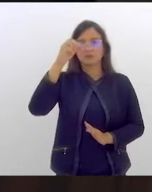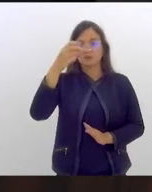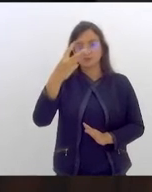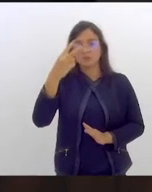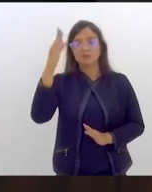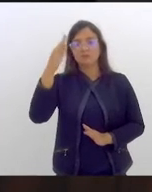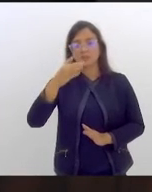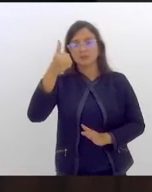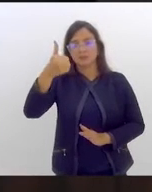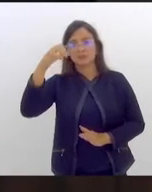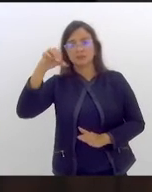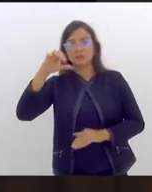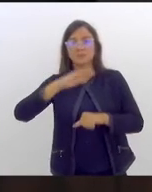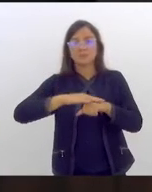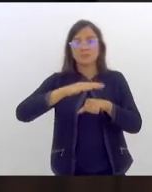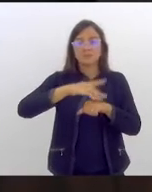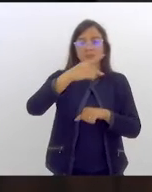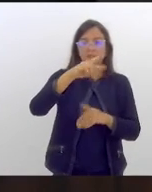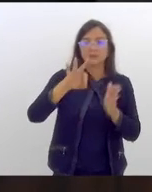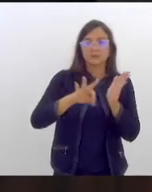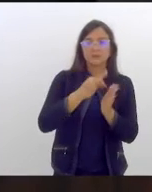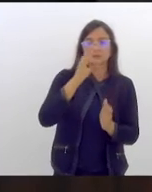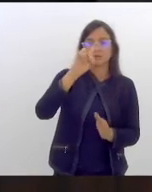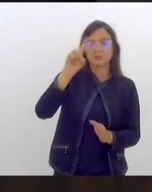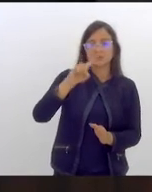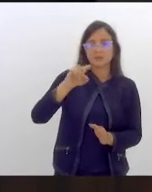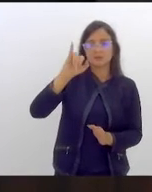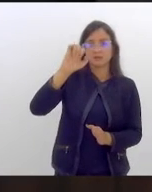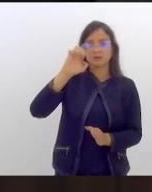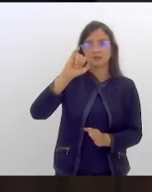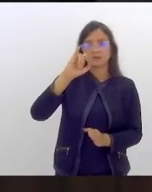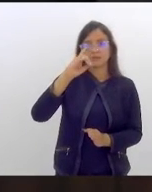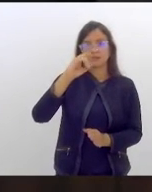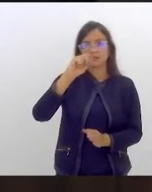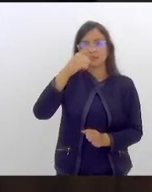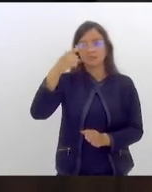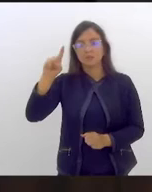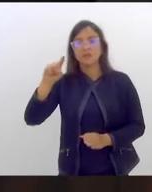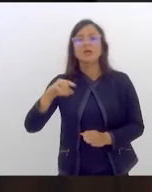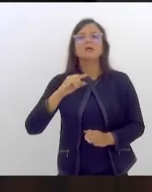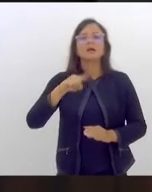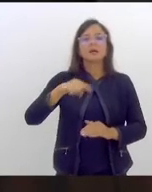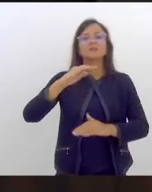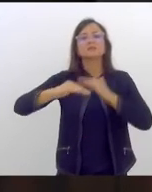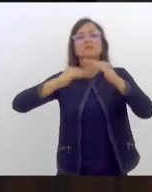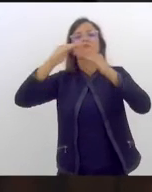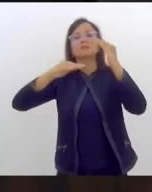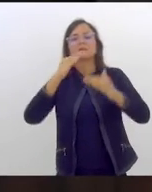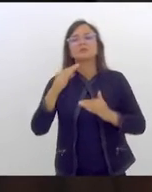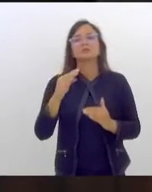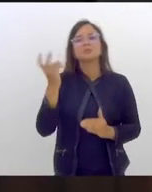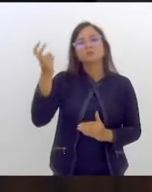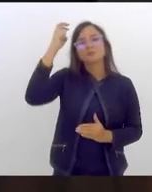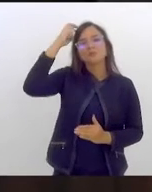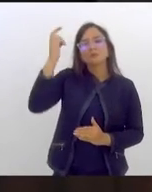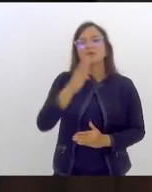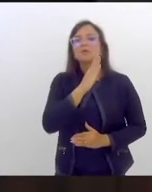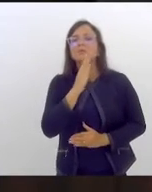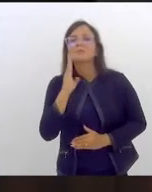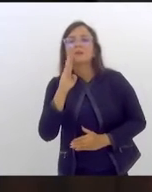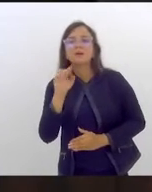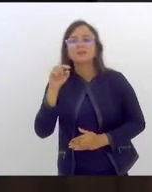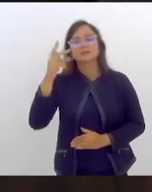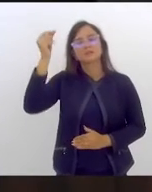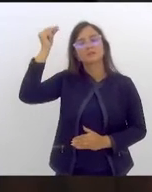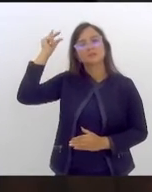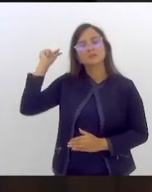de autoria deputadas eidan que cria o programa de desenvolvimento cultural dos bailes das antigas e da outras providências